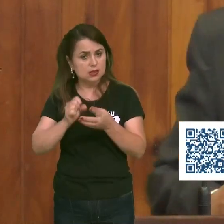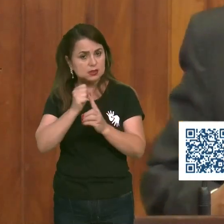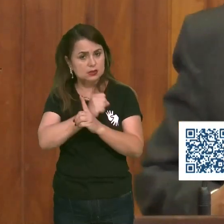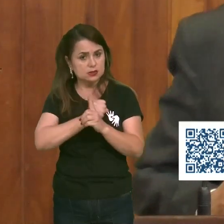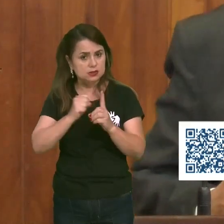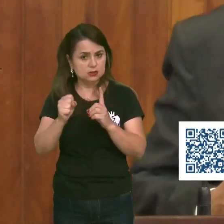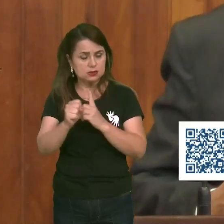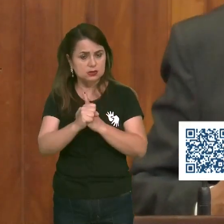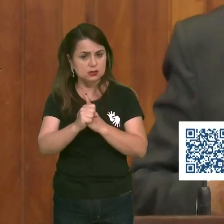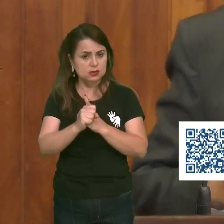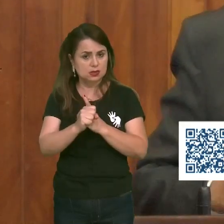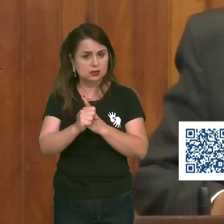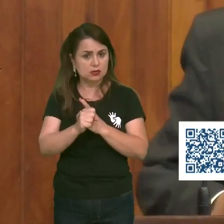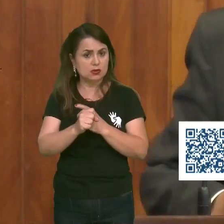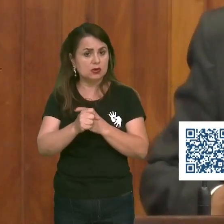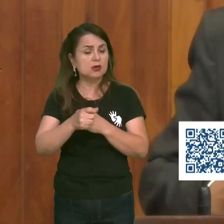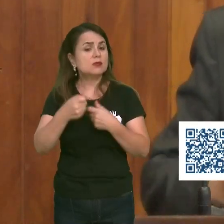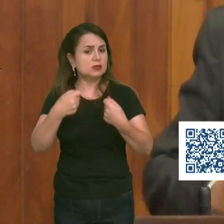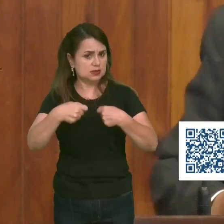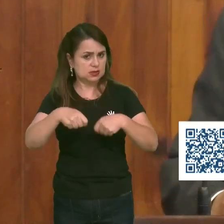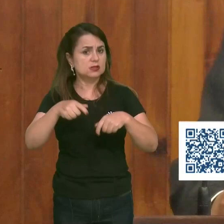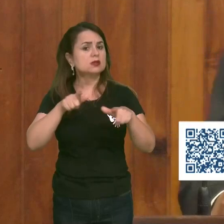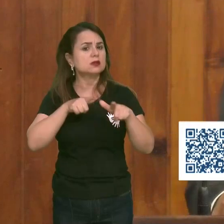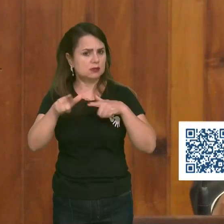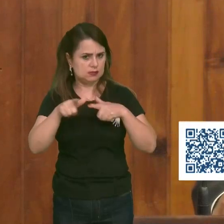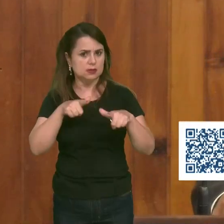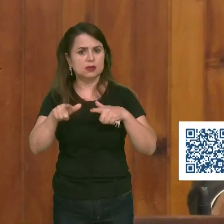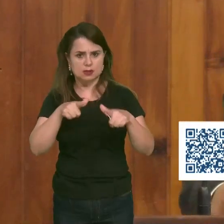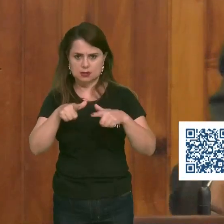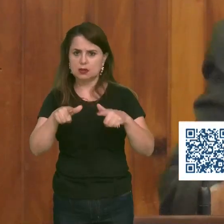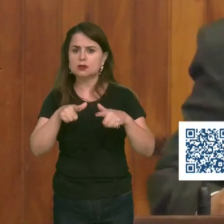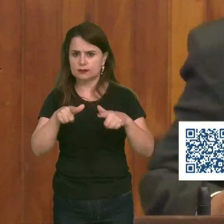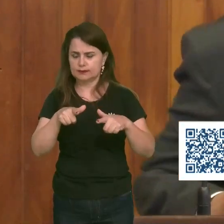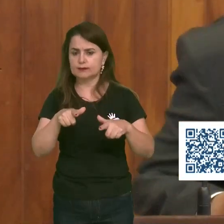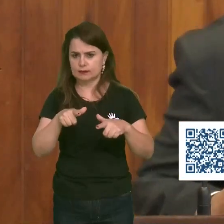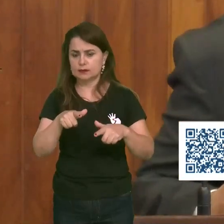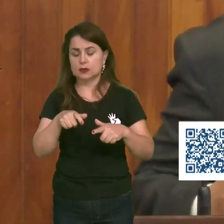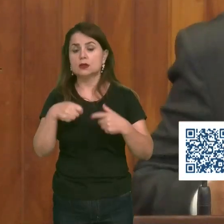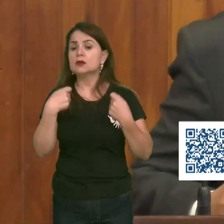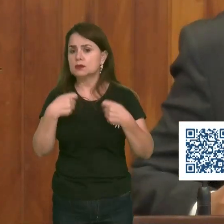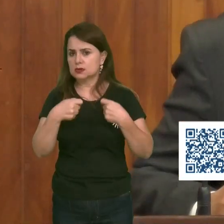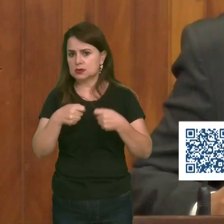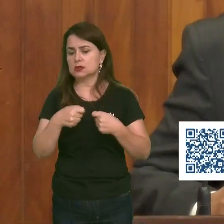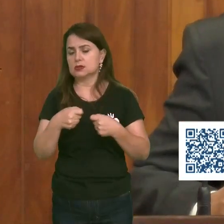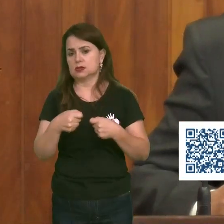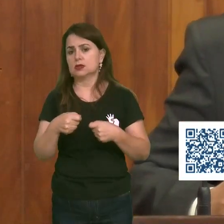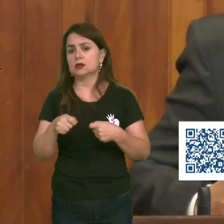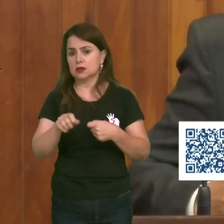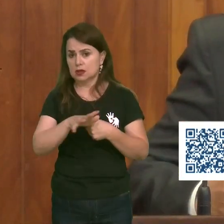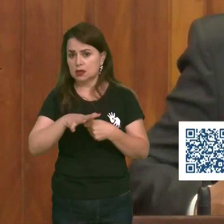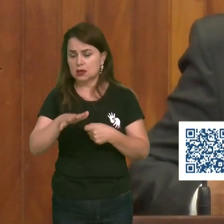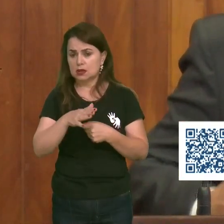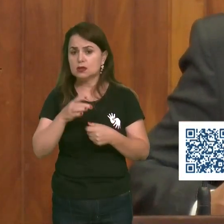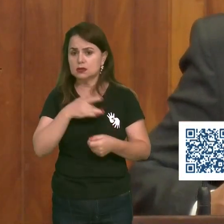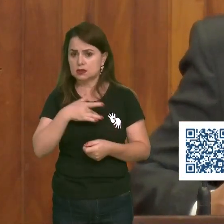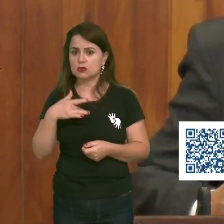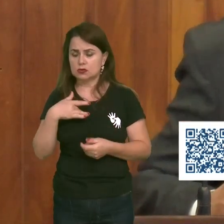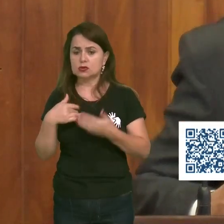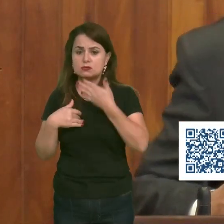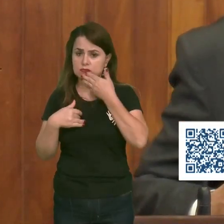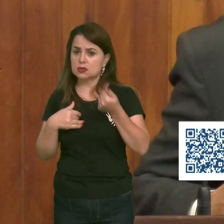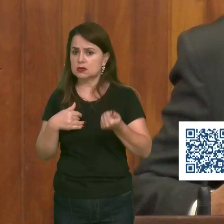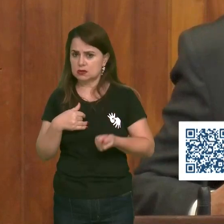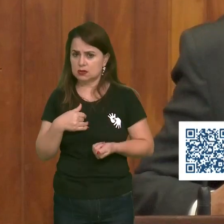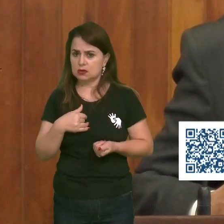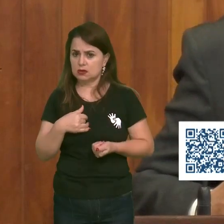precisa ir para Rua Vânia lombar trabalhar melhorar essa situação que nós